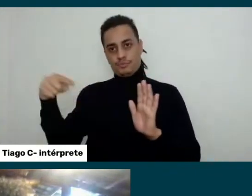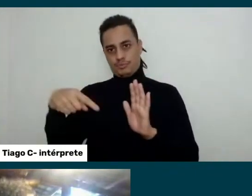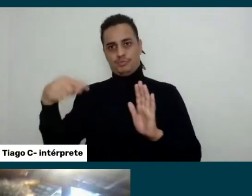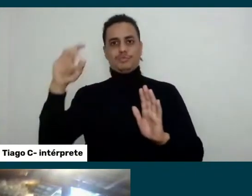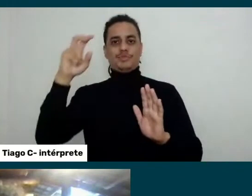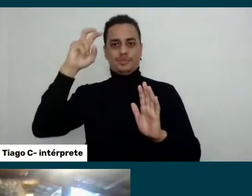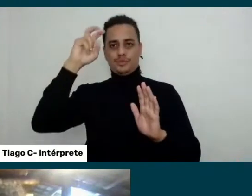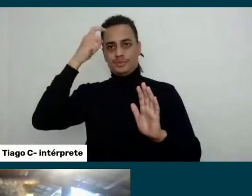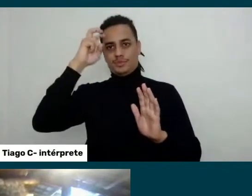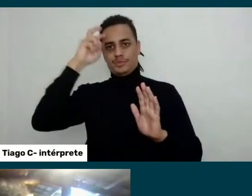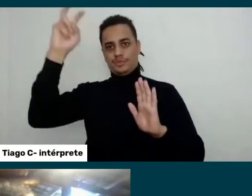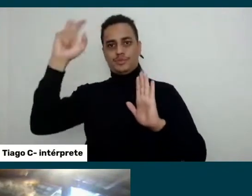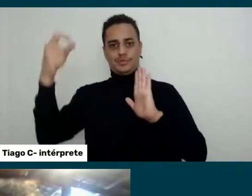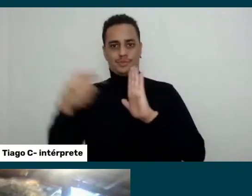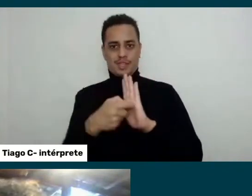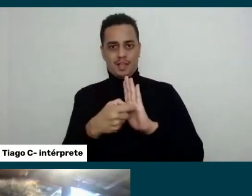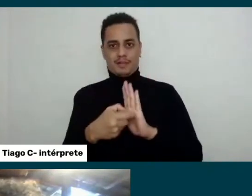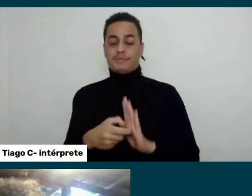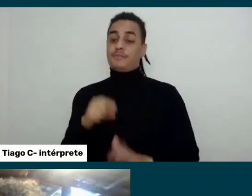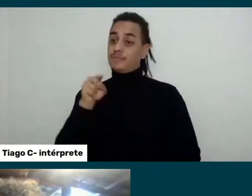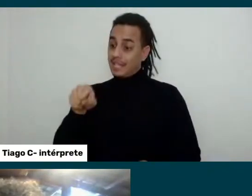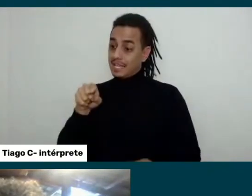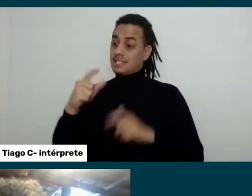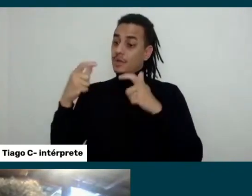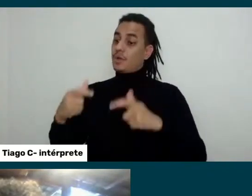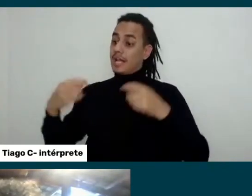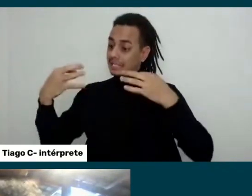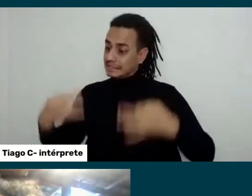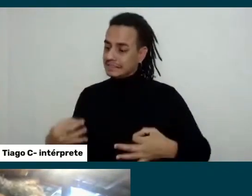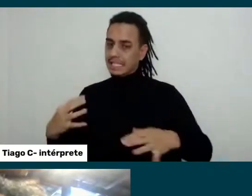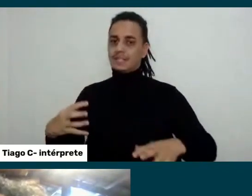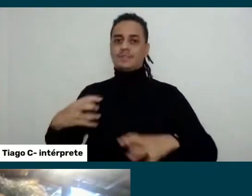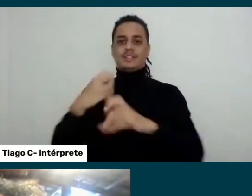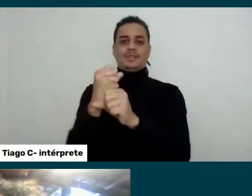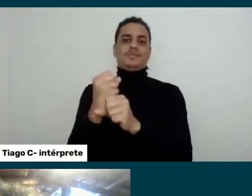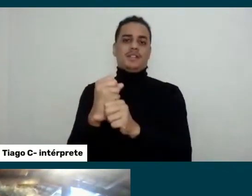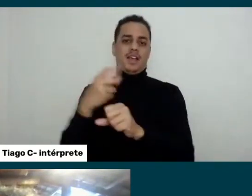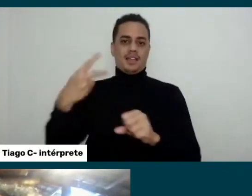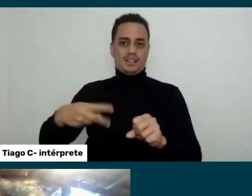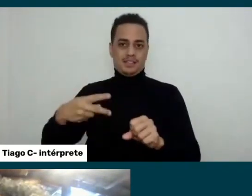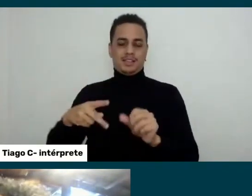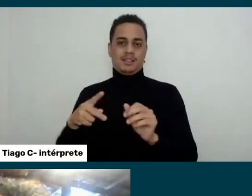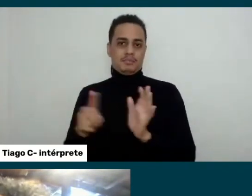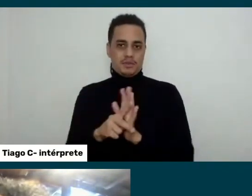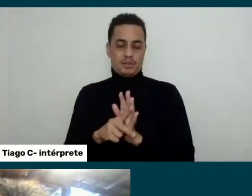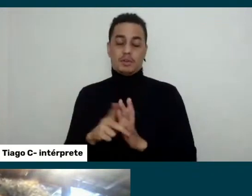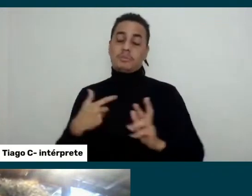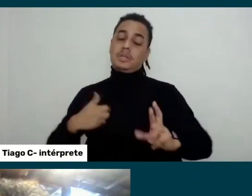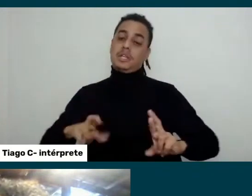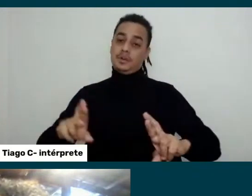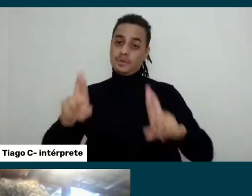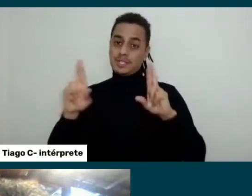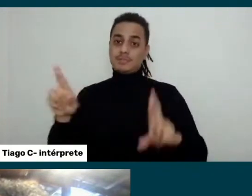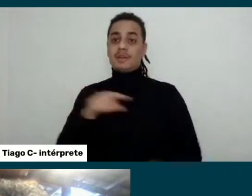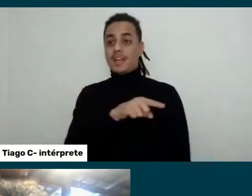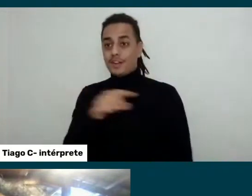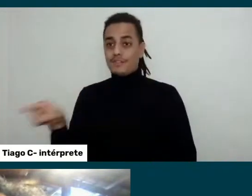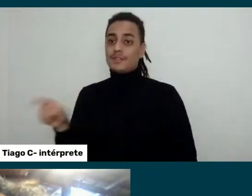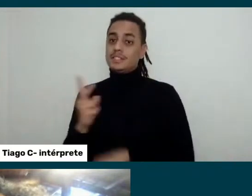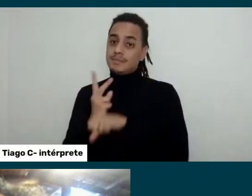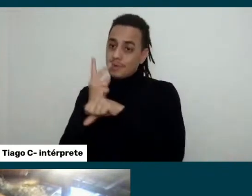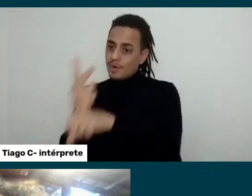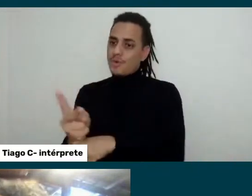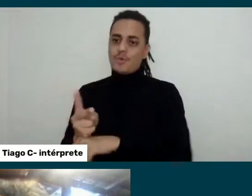lugar certo da tecnologia e das pessoas nessa equação. E eu espero que vocês busquem isso nos engajamentos que vocês